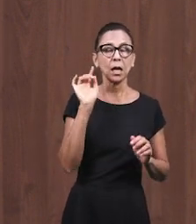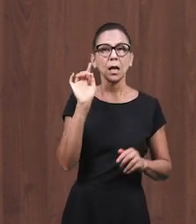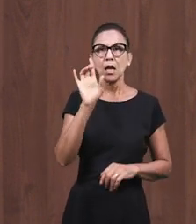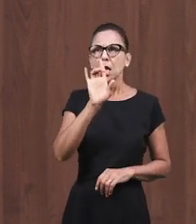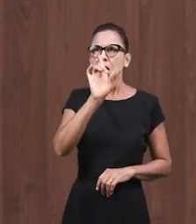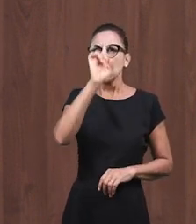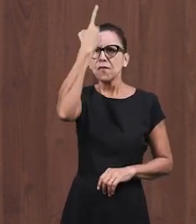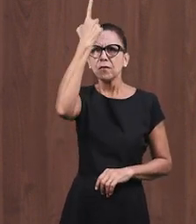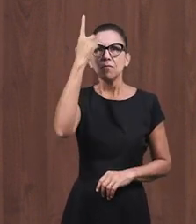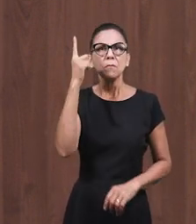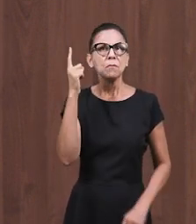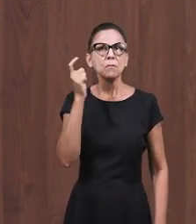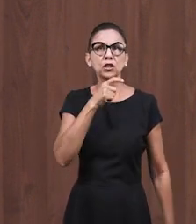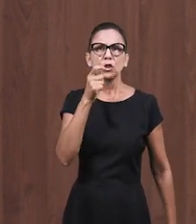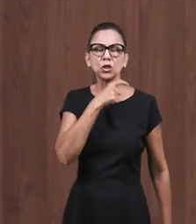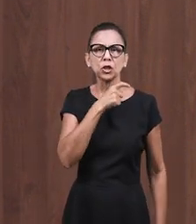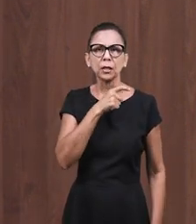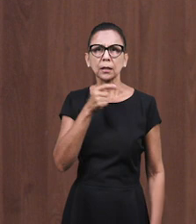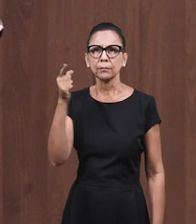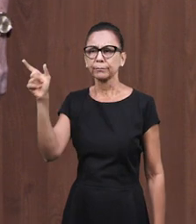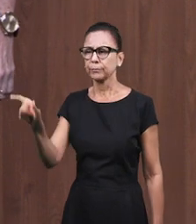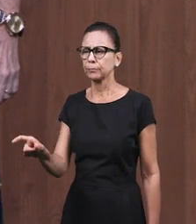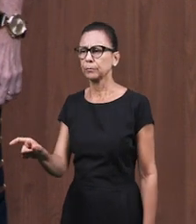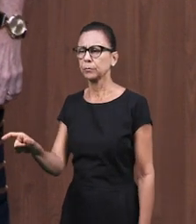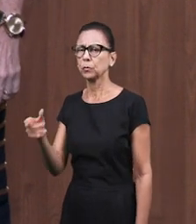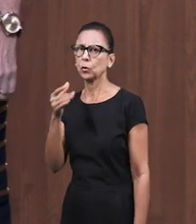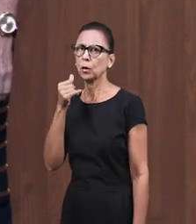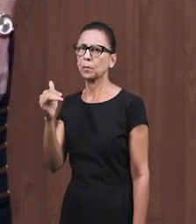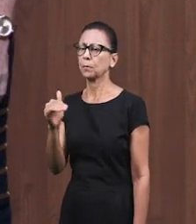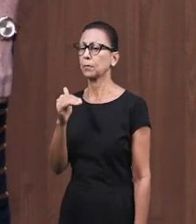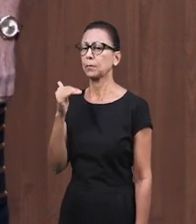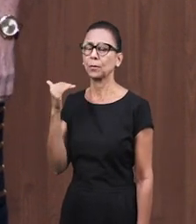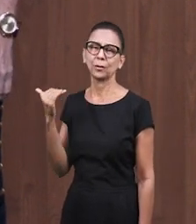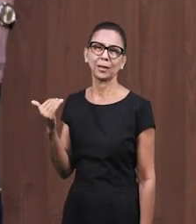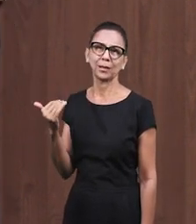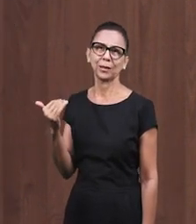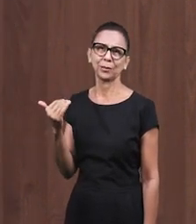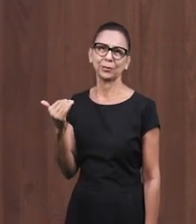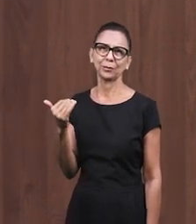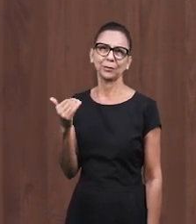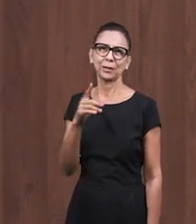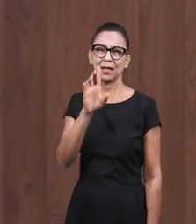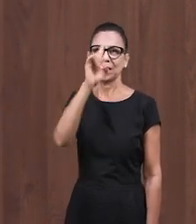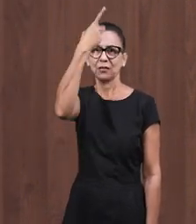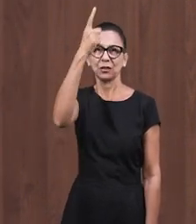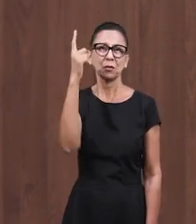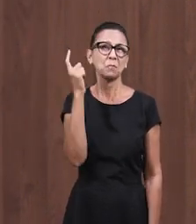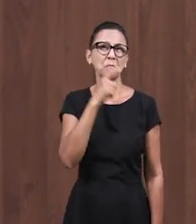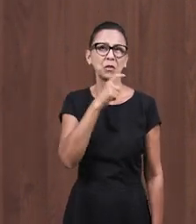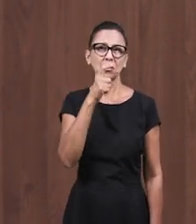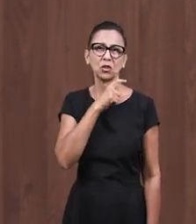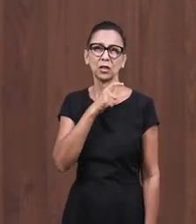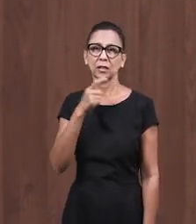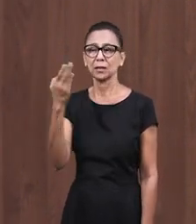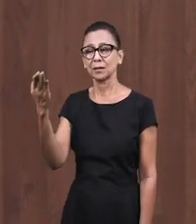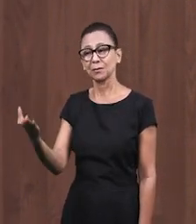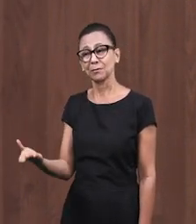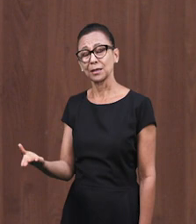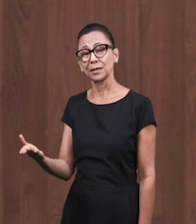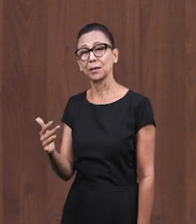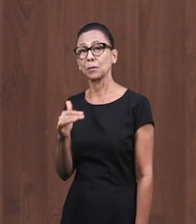não negociar a herança. A vinha de seus pais, a sua herança, era seu maior bem. Nosso maior